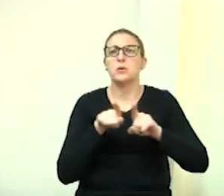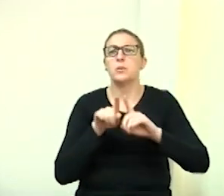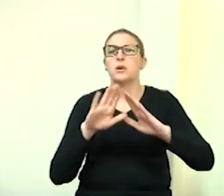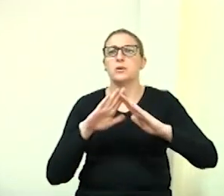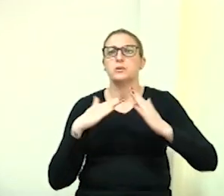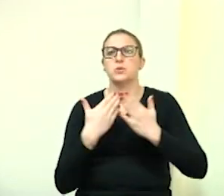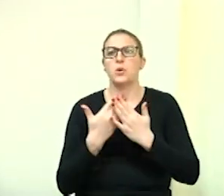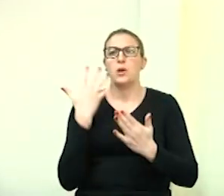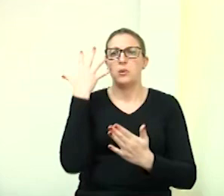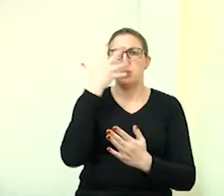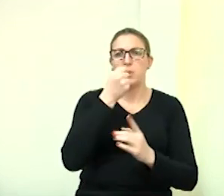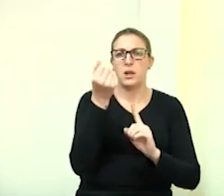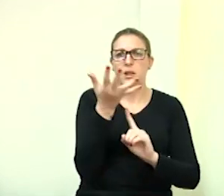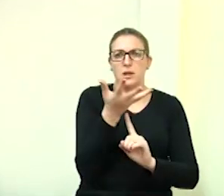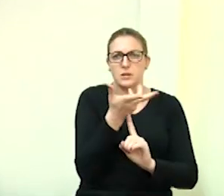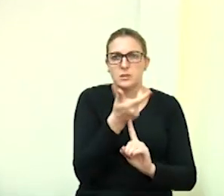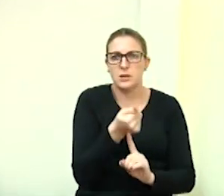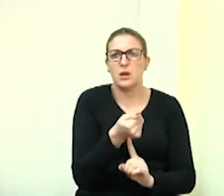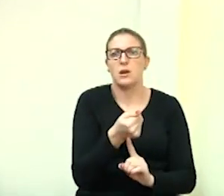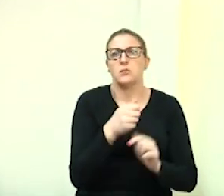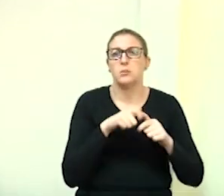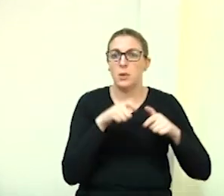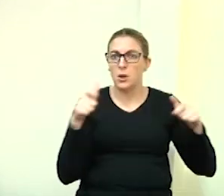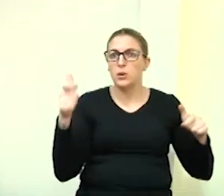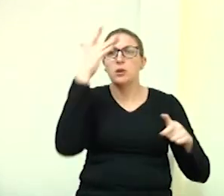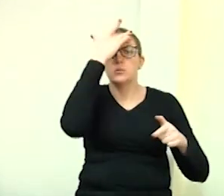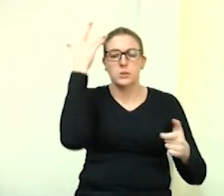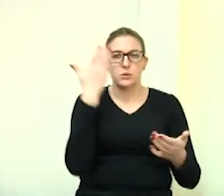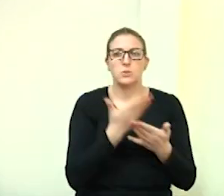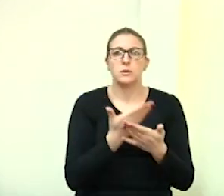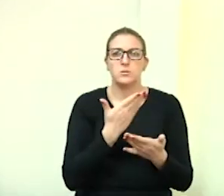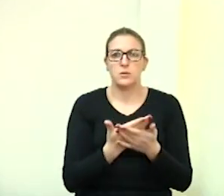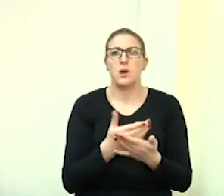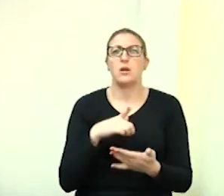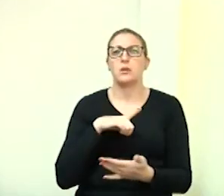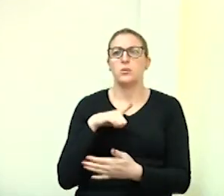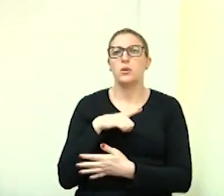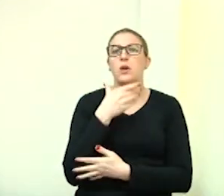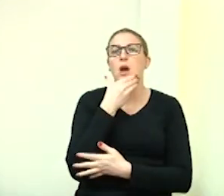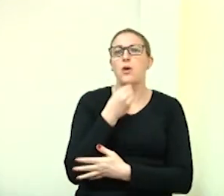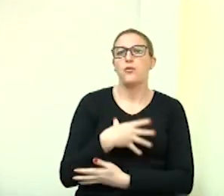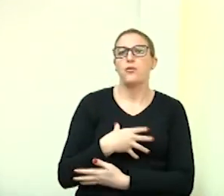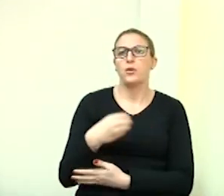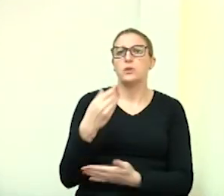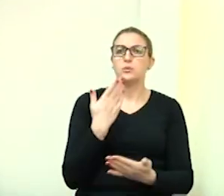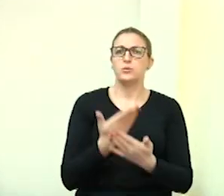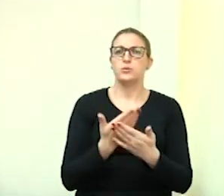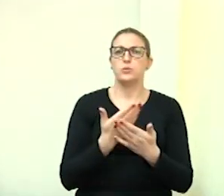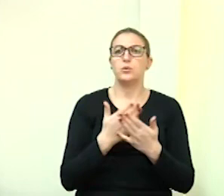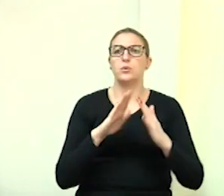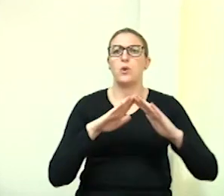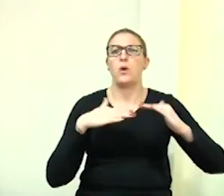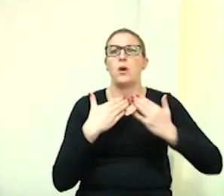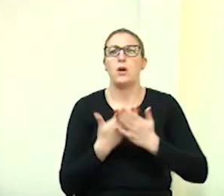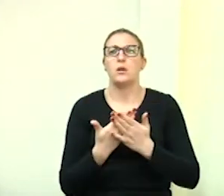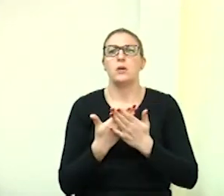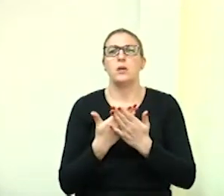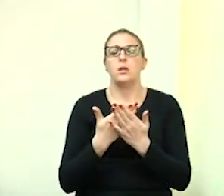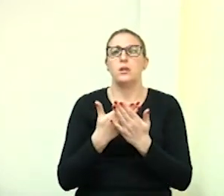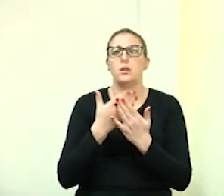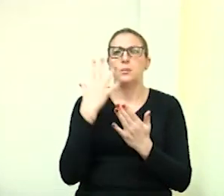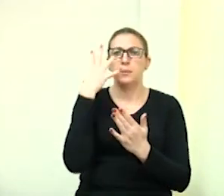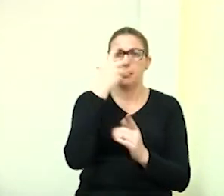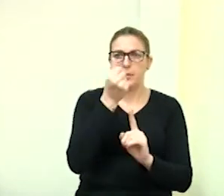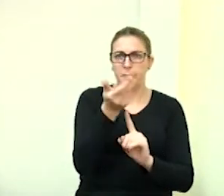a maioria dessas pessoas passaram pela belas artes e eu tenho um filho também que estudou no belas artes faz música é